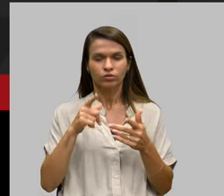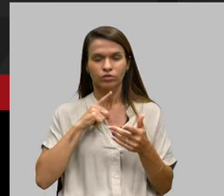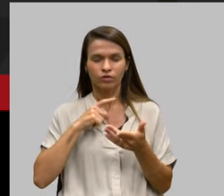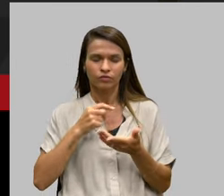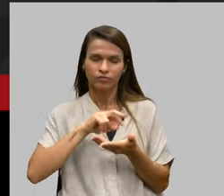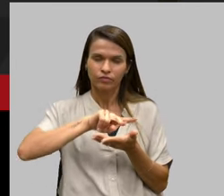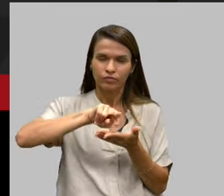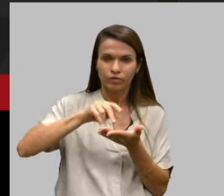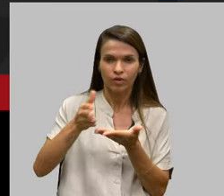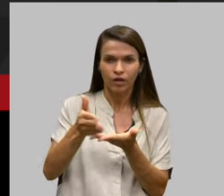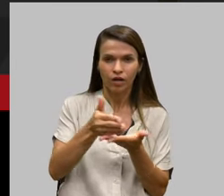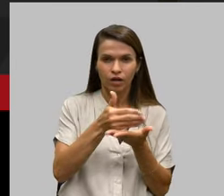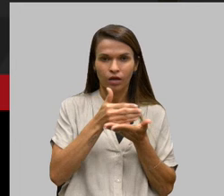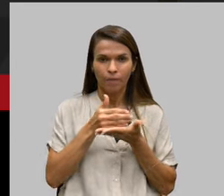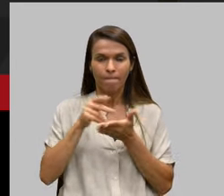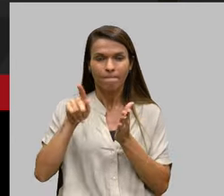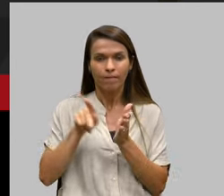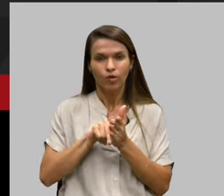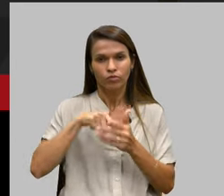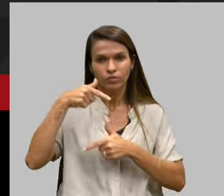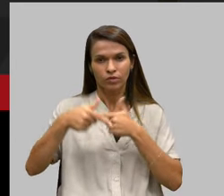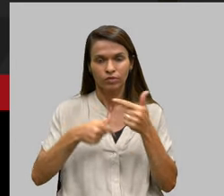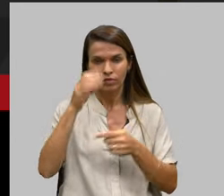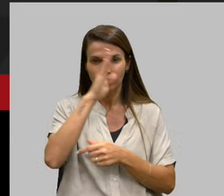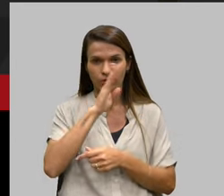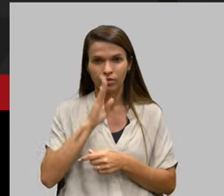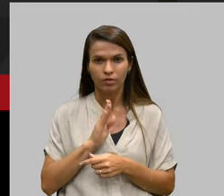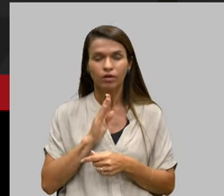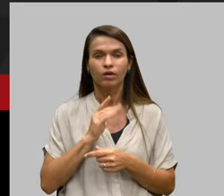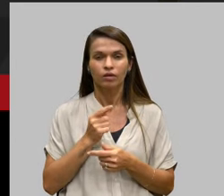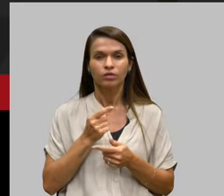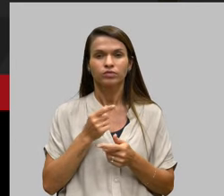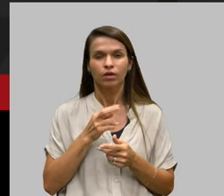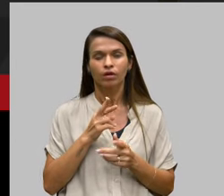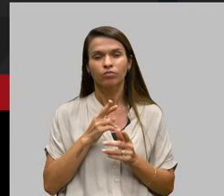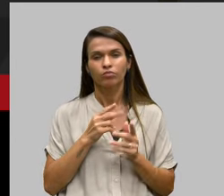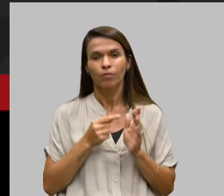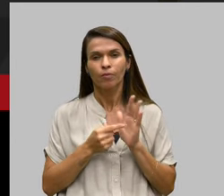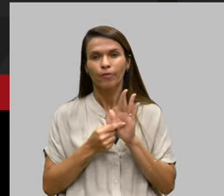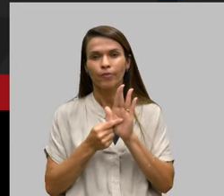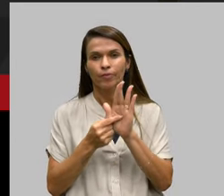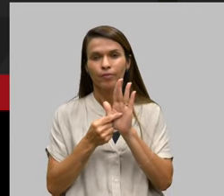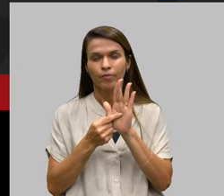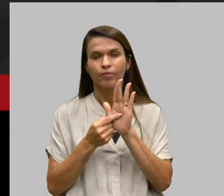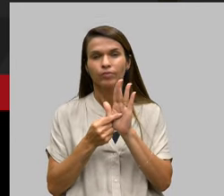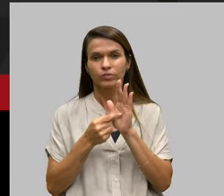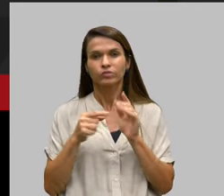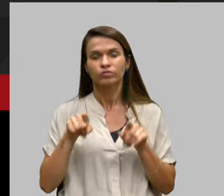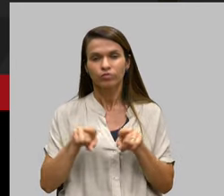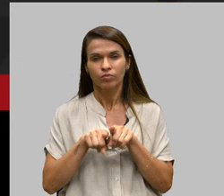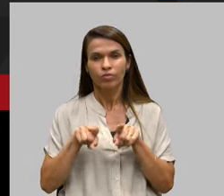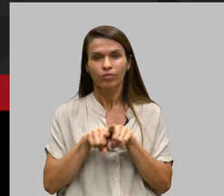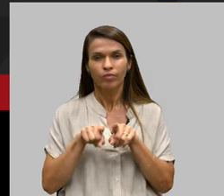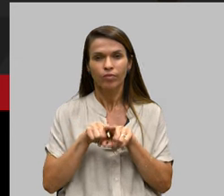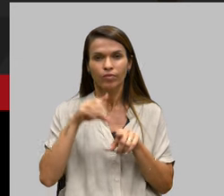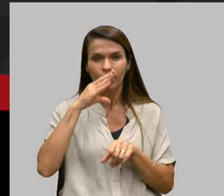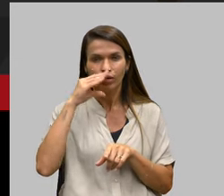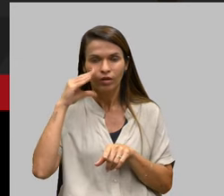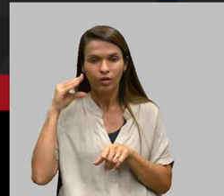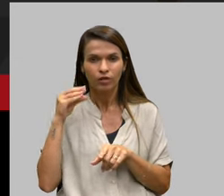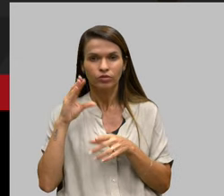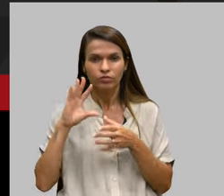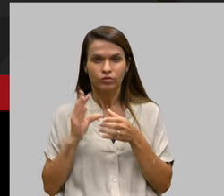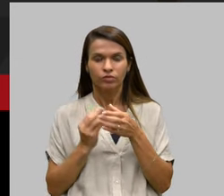dos dados dos trabalhadores brasileiros esse repositório inclui inclusive os servidores ativos vinculados ao regime